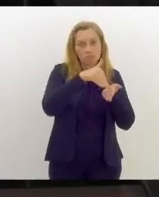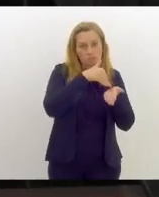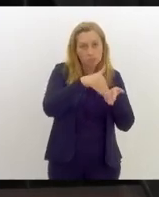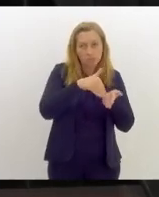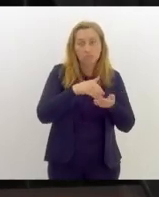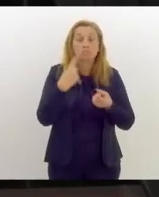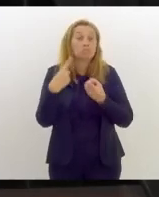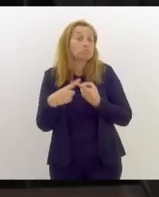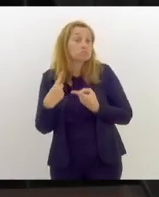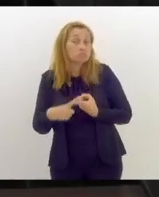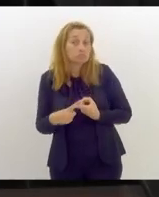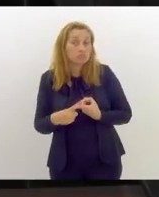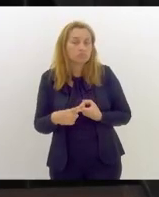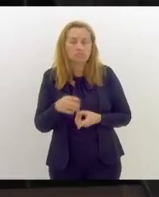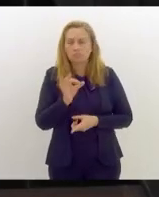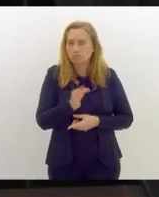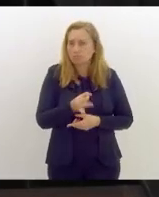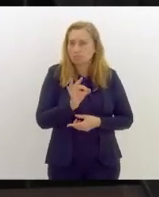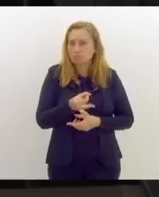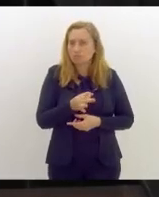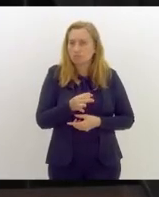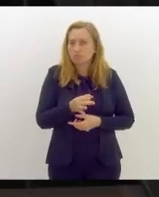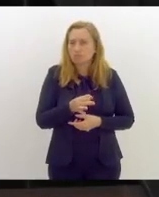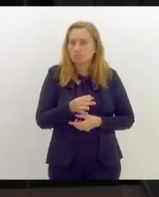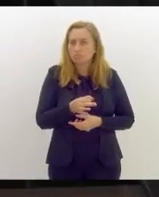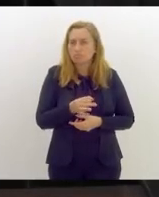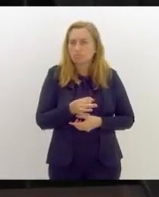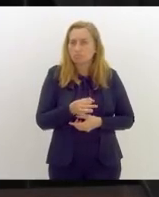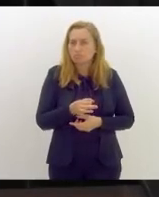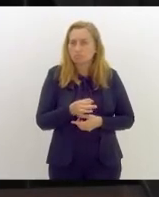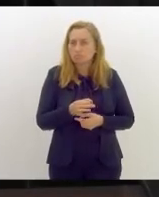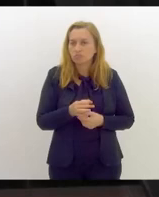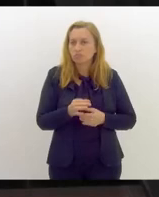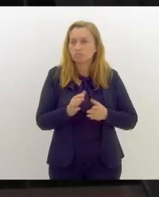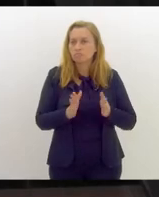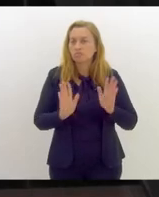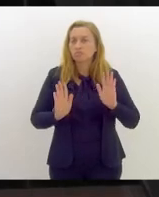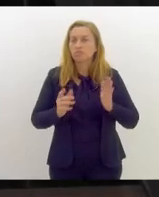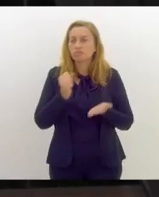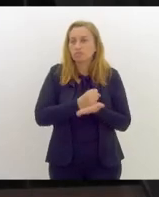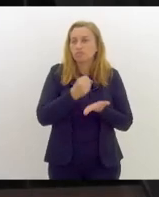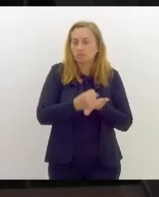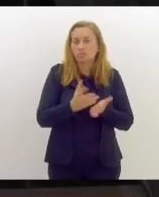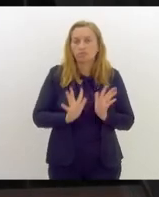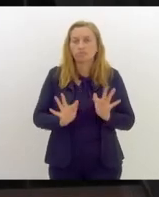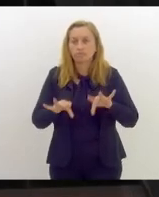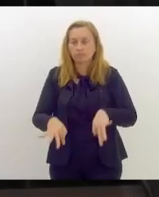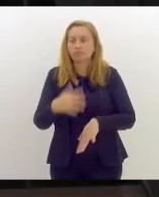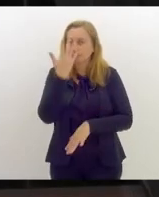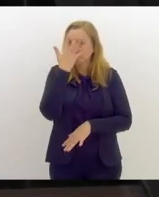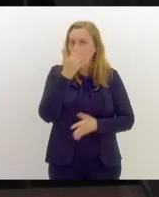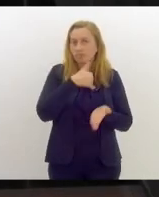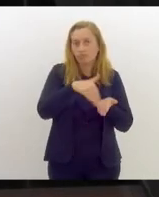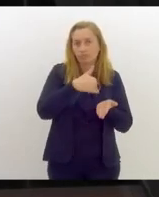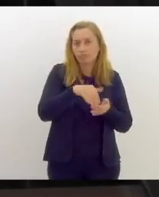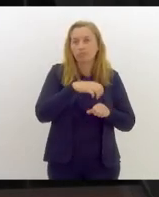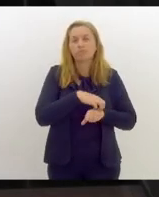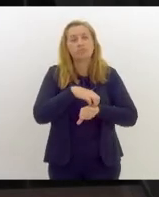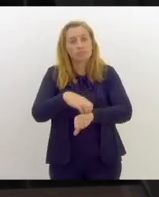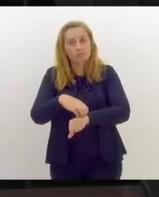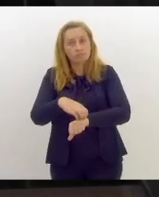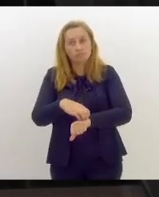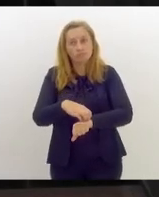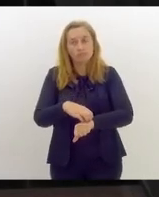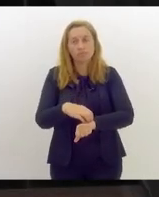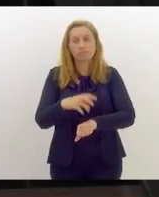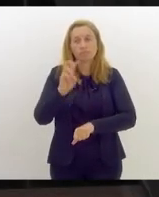porque é fato que a concessão termina em fevereiro e é fato que a secretaria de transporte que